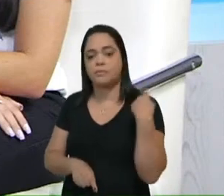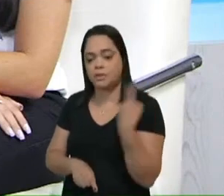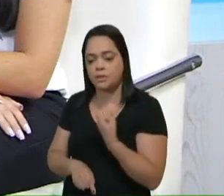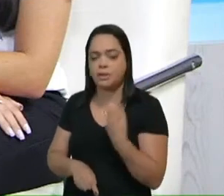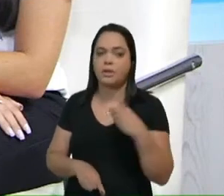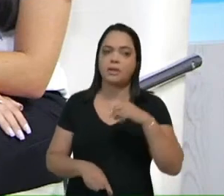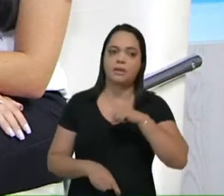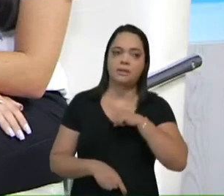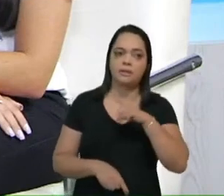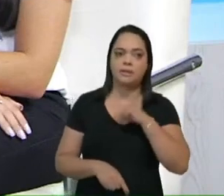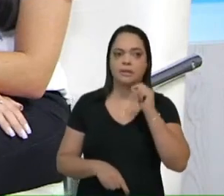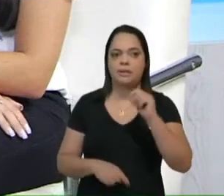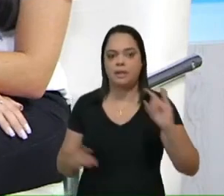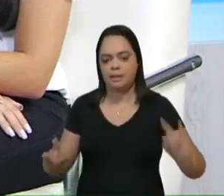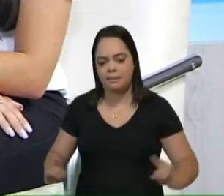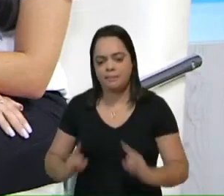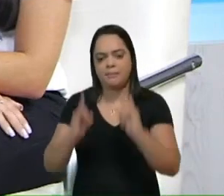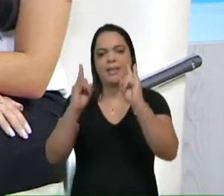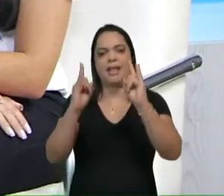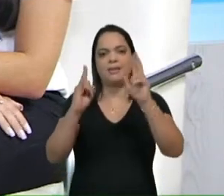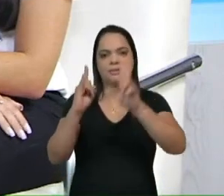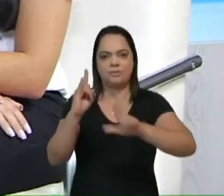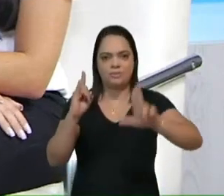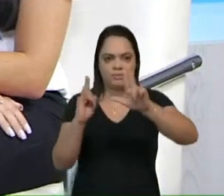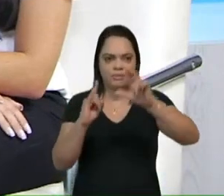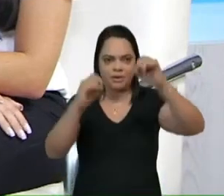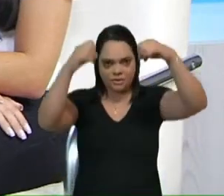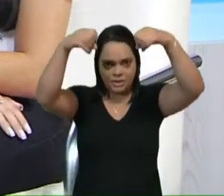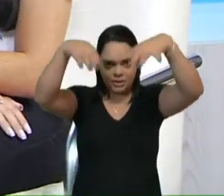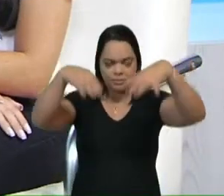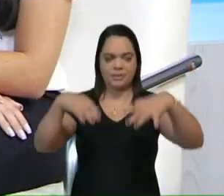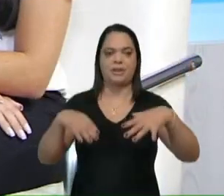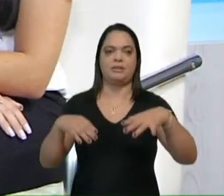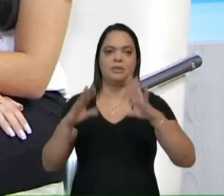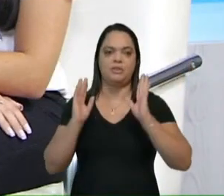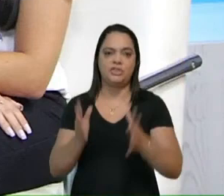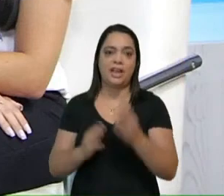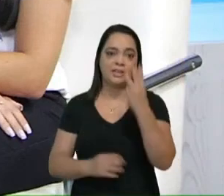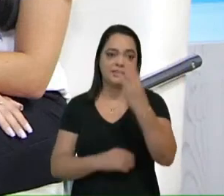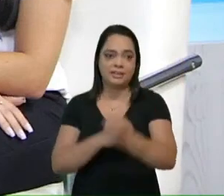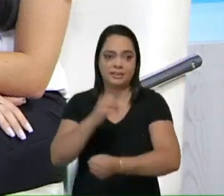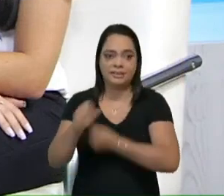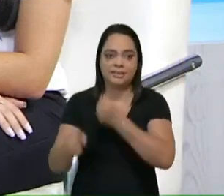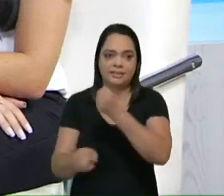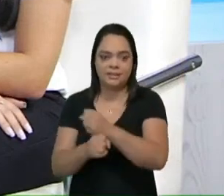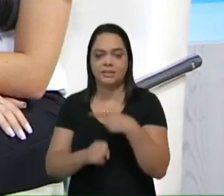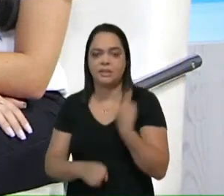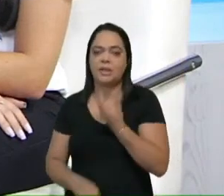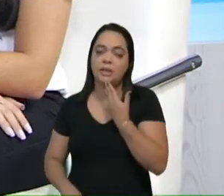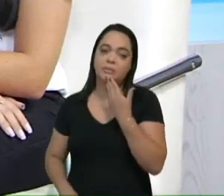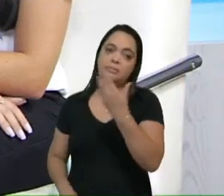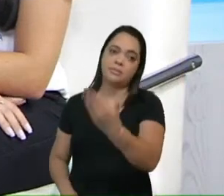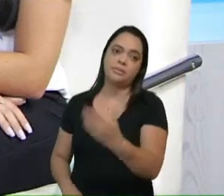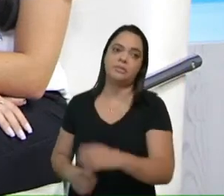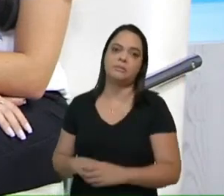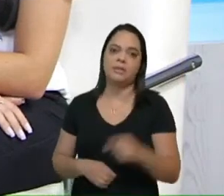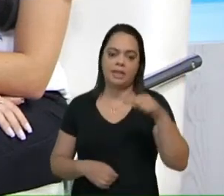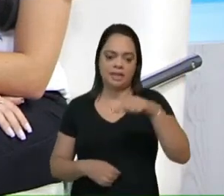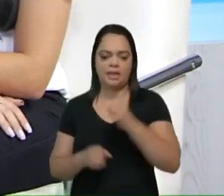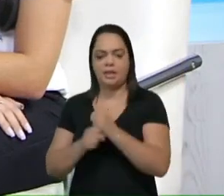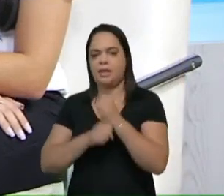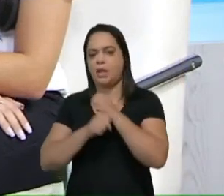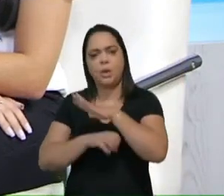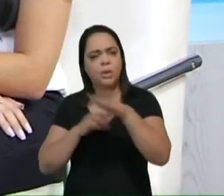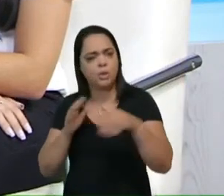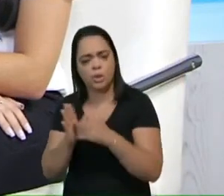a iluminação dos prédios públicos que Uberlândia abraçou Isso já é o terceiro ano que a gente solicita iluminação nesse ano todos os